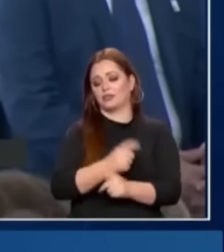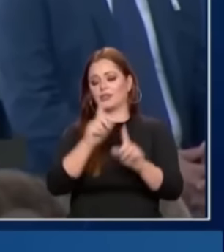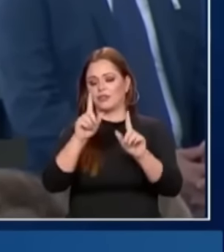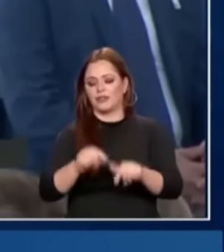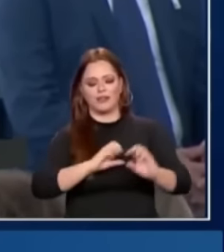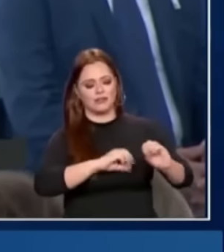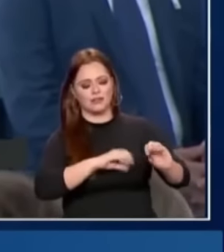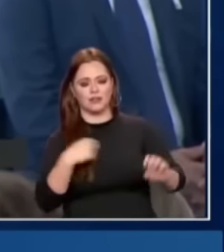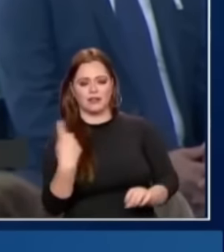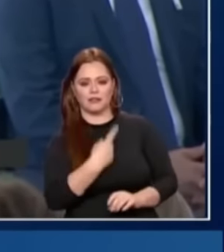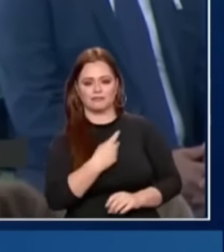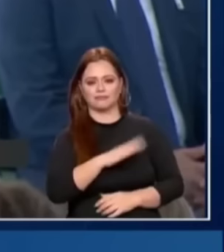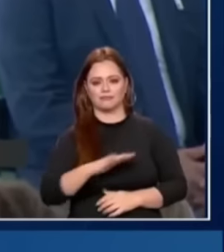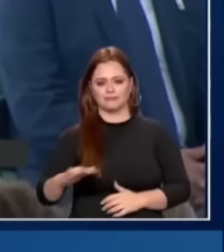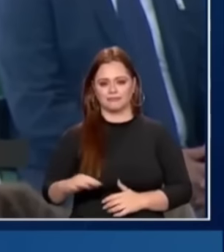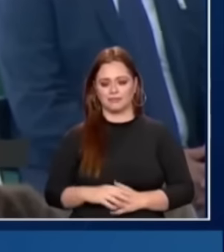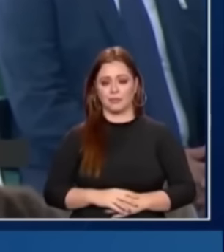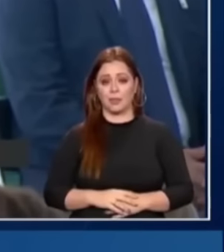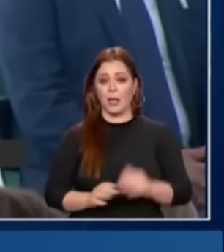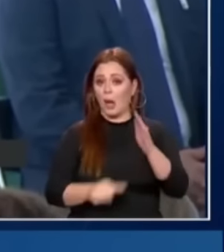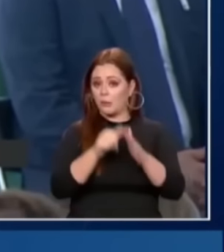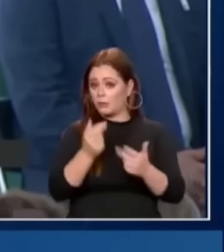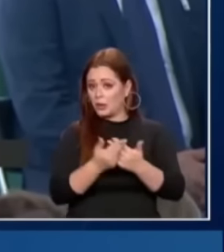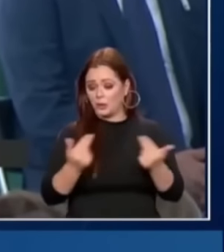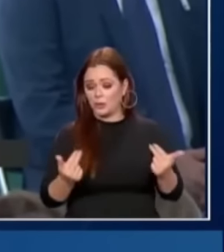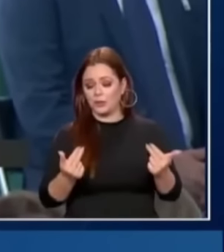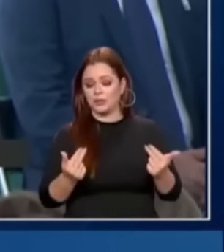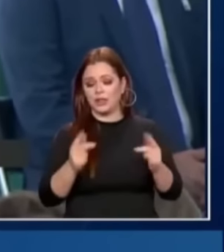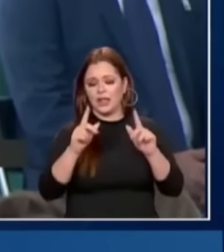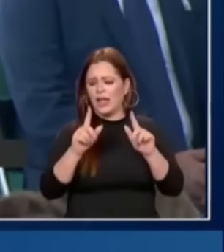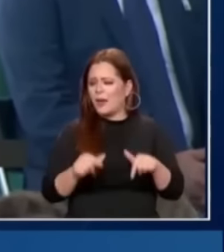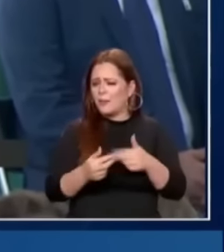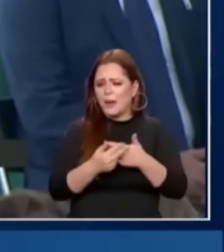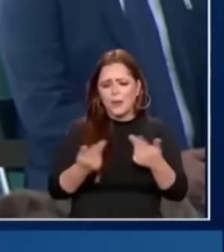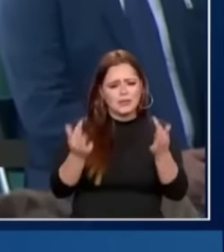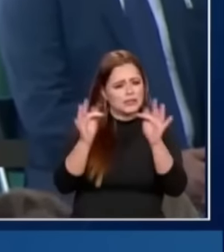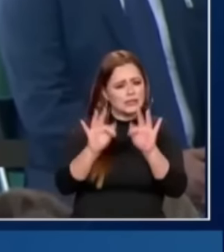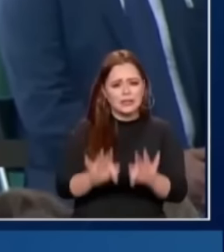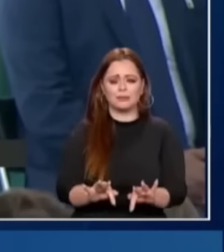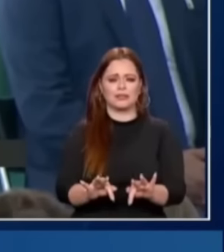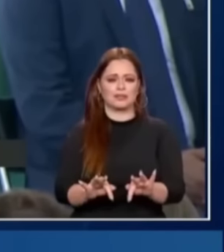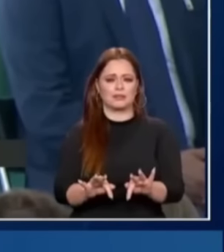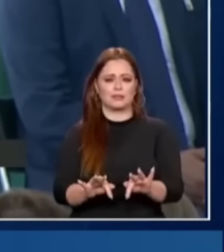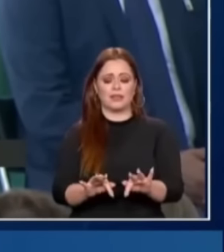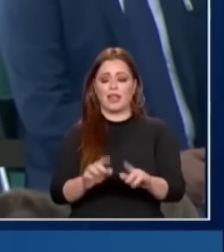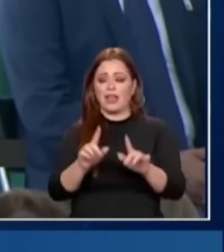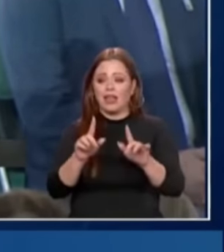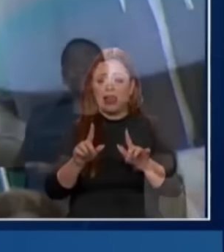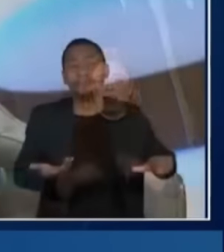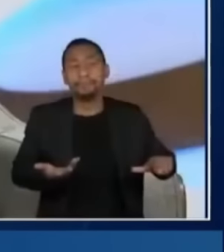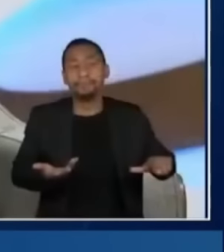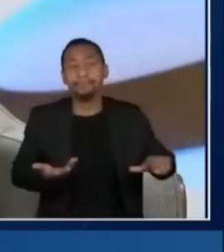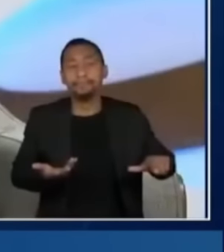entre 2016 e 2022. A observação do Carlos Alberto da Nóbrega, além de ser